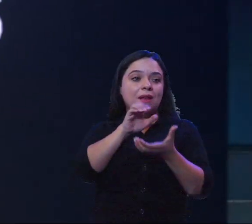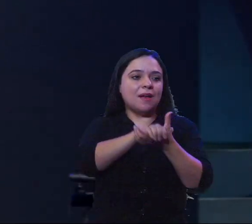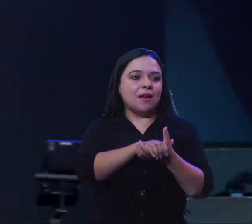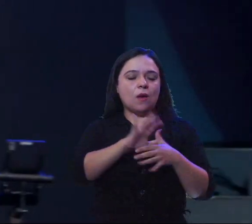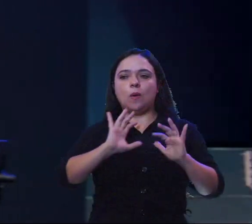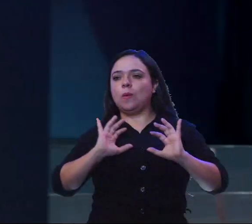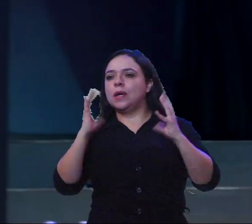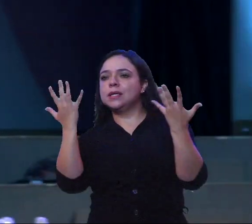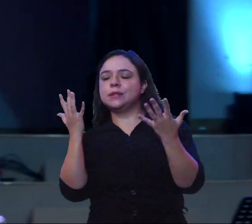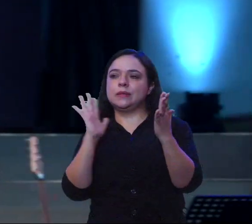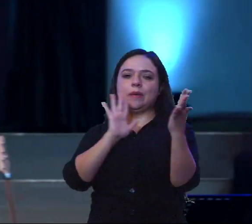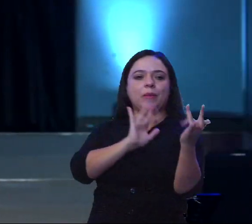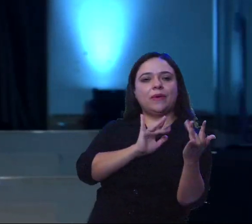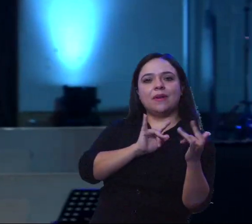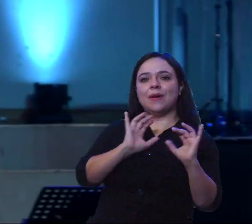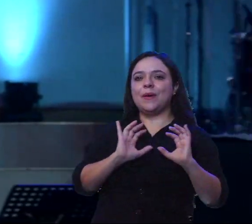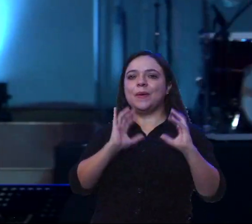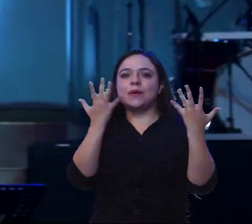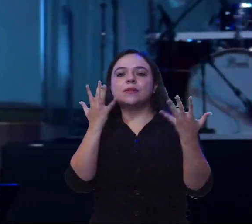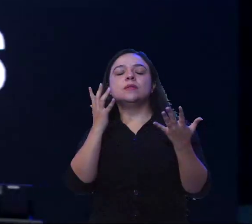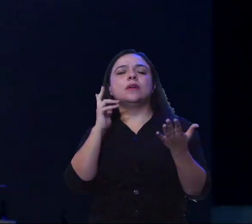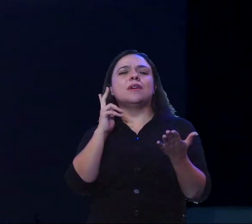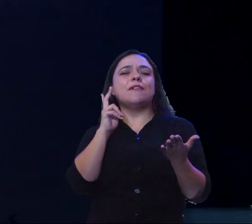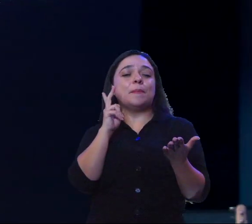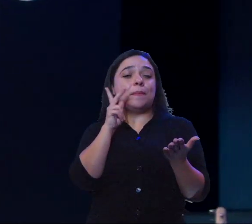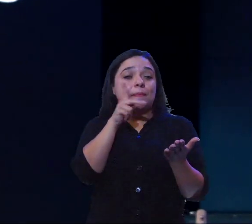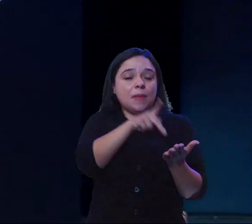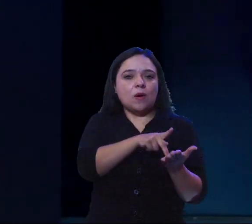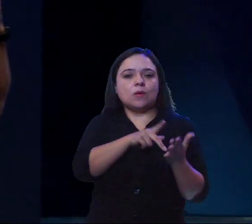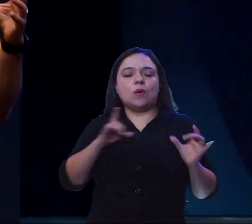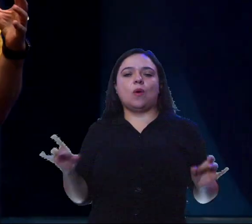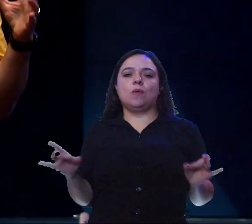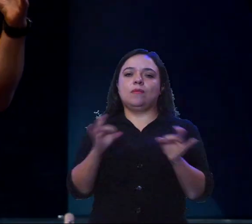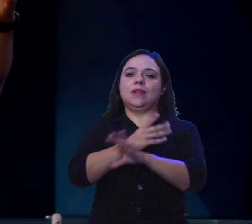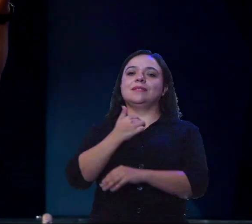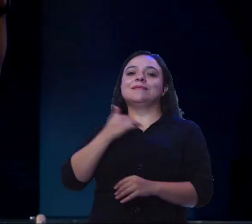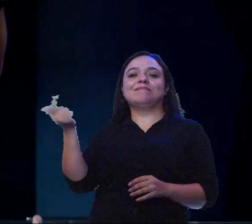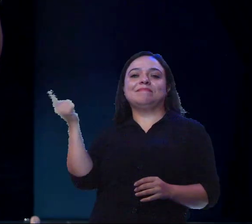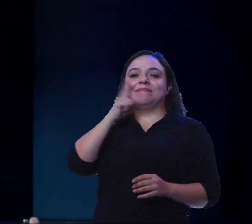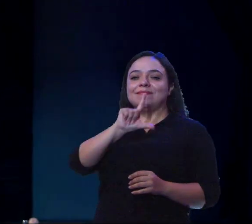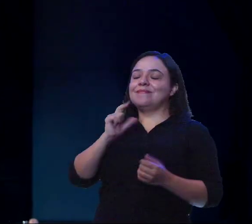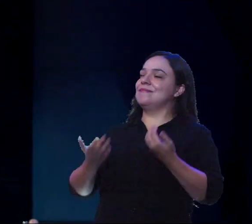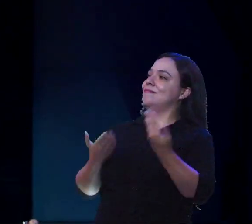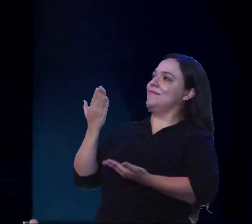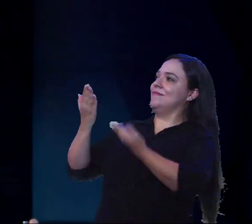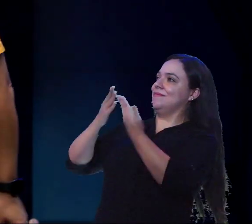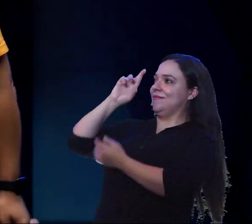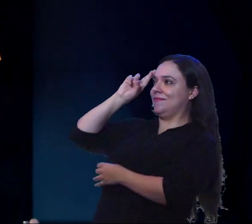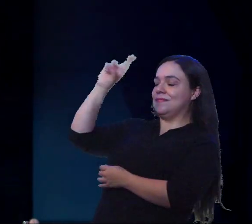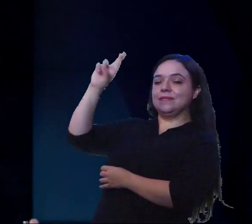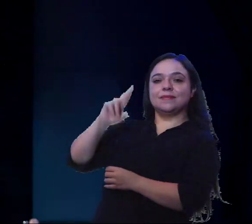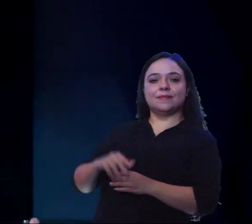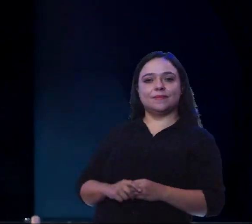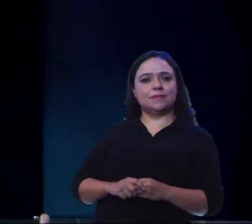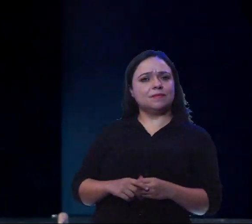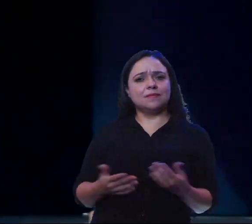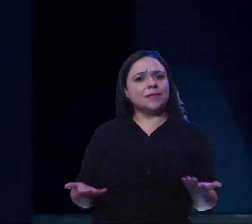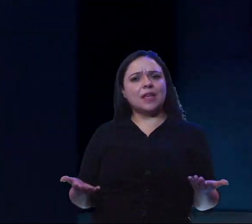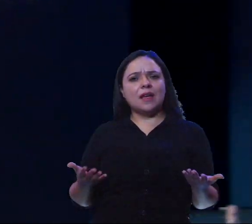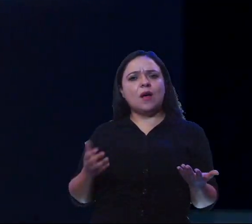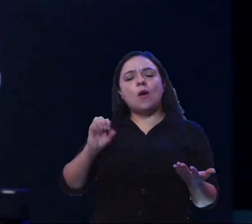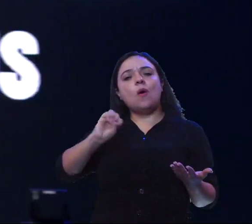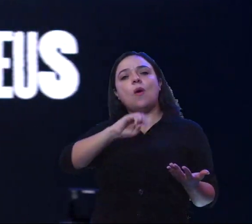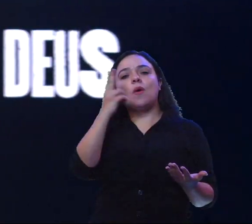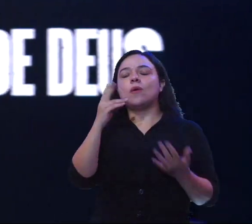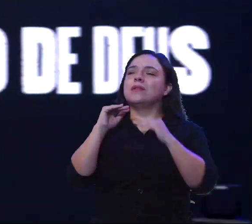quando acontecer aquele relacionamento, aí finalmente eu vou estar completo e vou poder servir o Senhor ainda melhor. Não, Senhor,